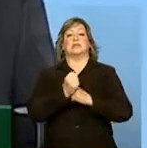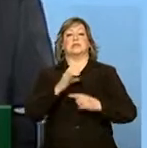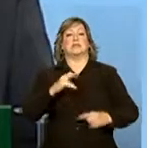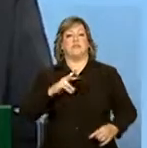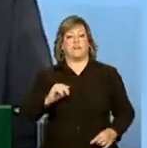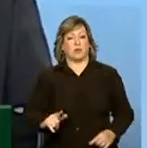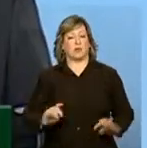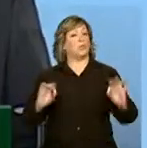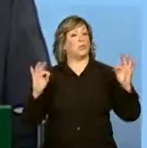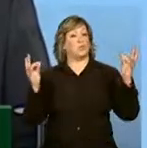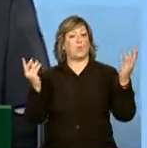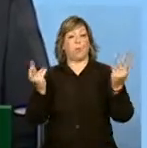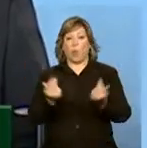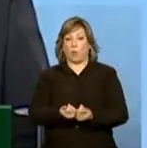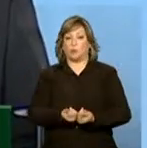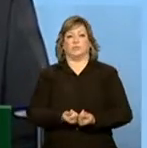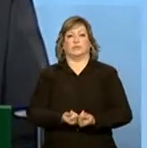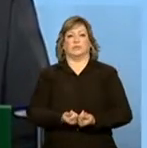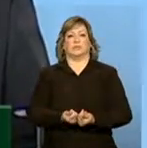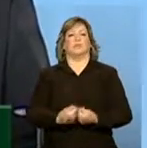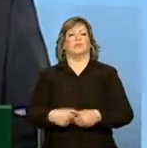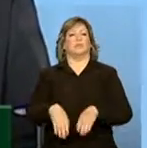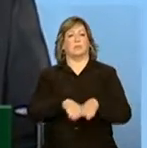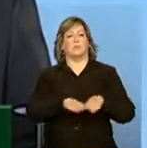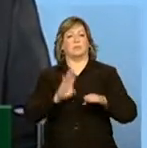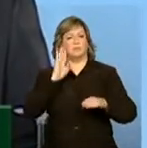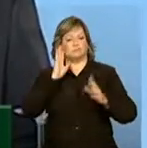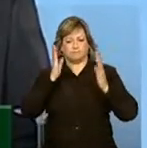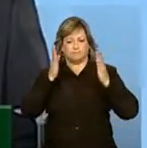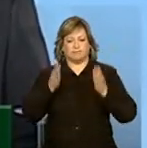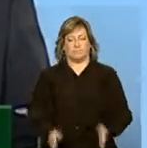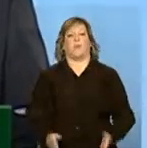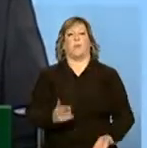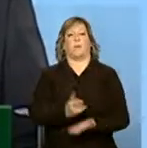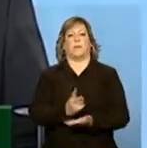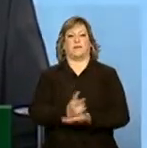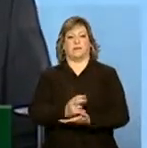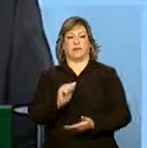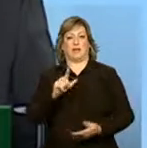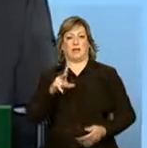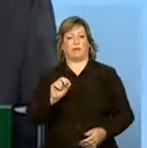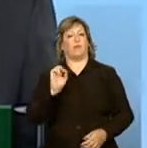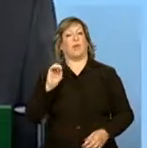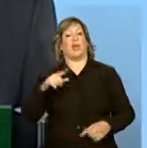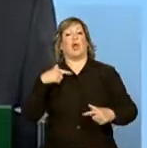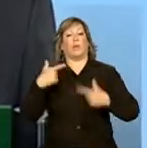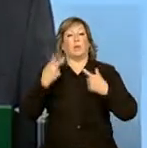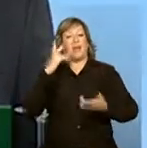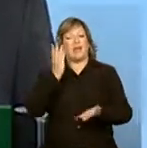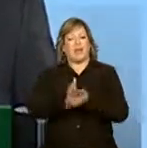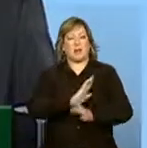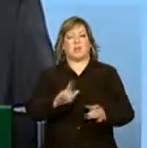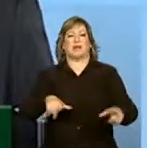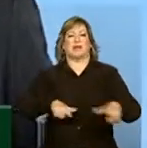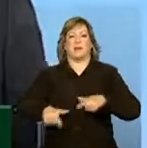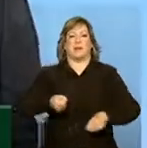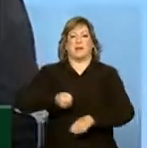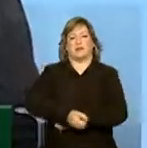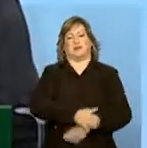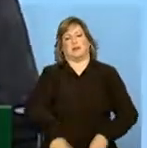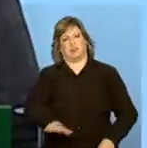todos, sem exceção, voltados para o mesmo objetivo, que é o da luta contra o trabalho